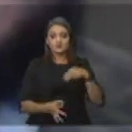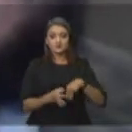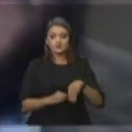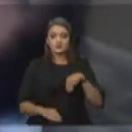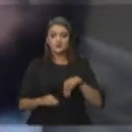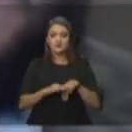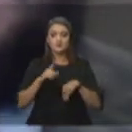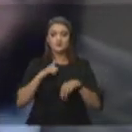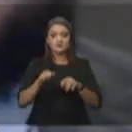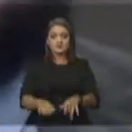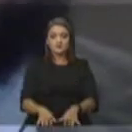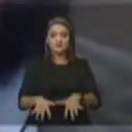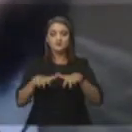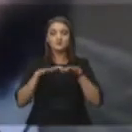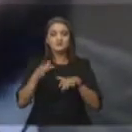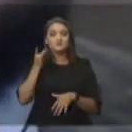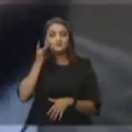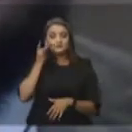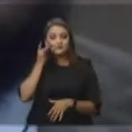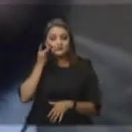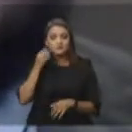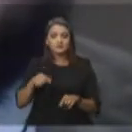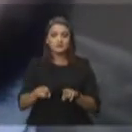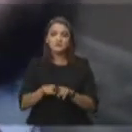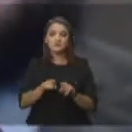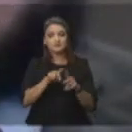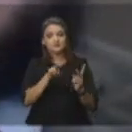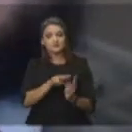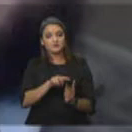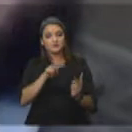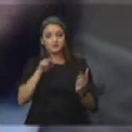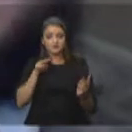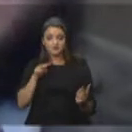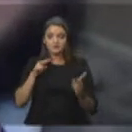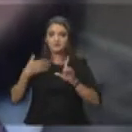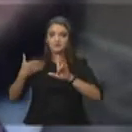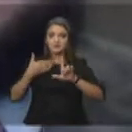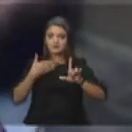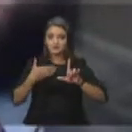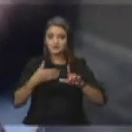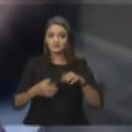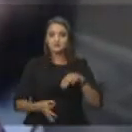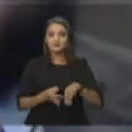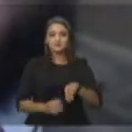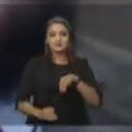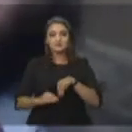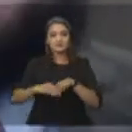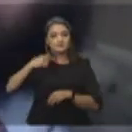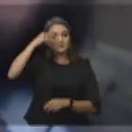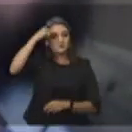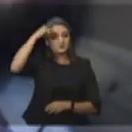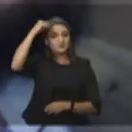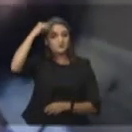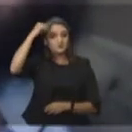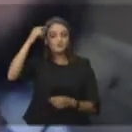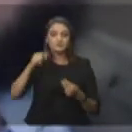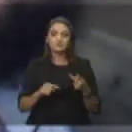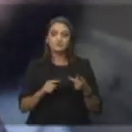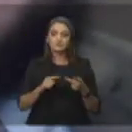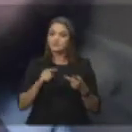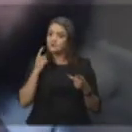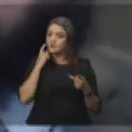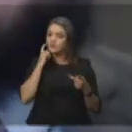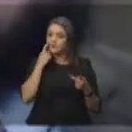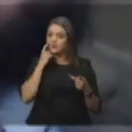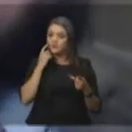plenário presencial e também aqui pelo plenário virtual, os ministros Luiz Roberto Barroso, ministro Nunes